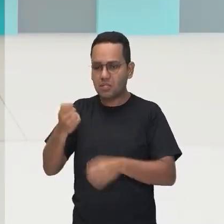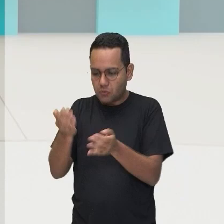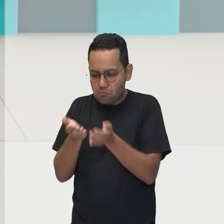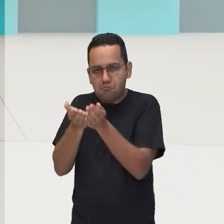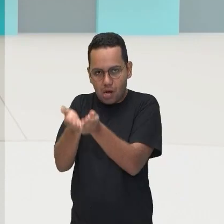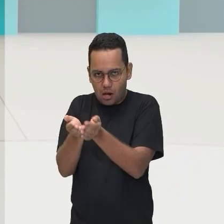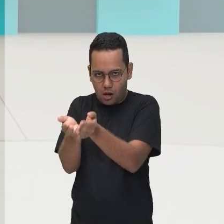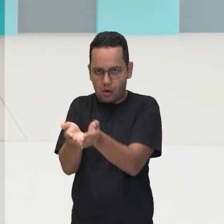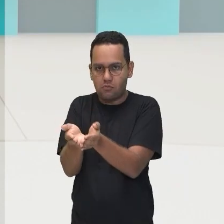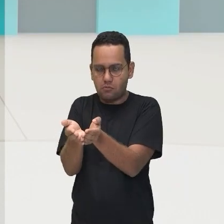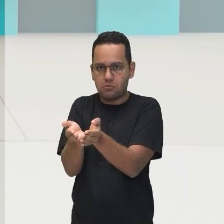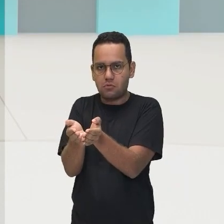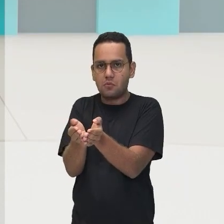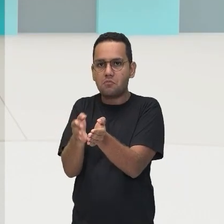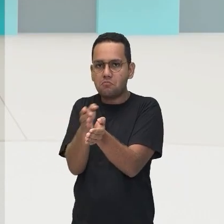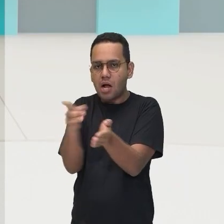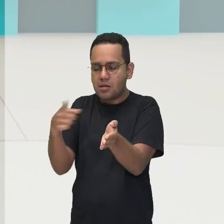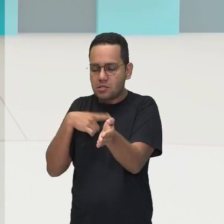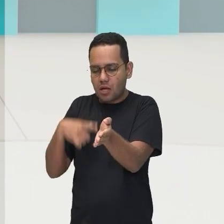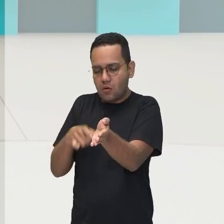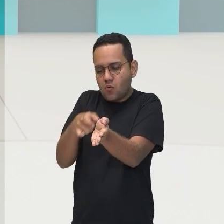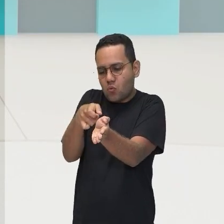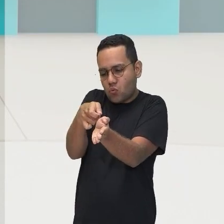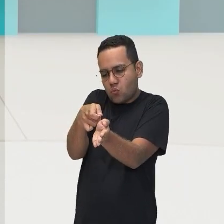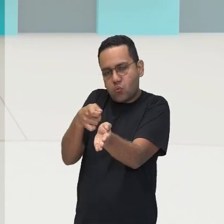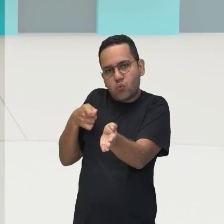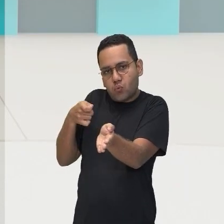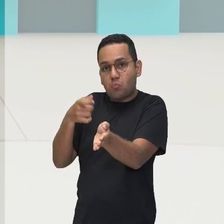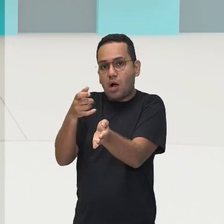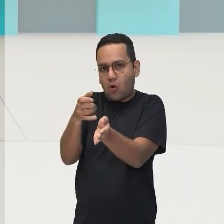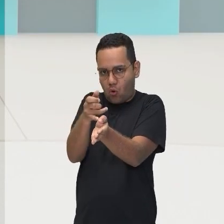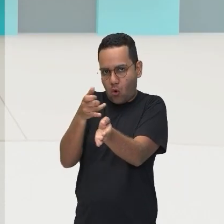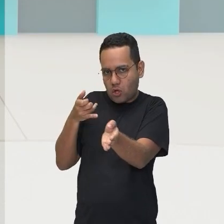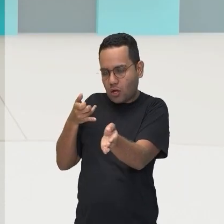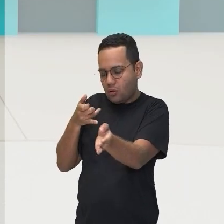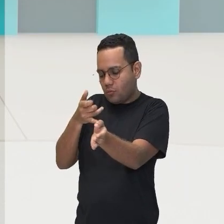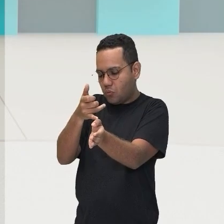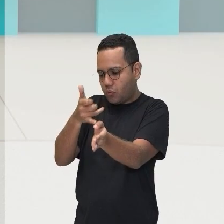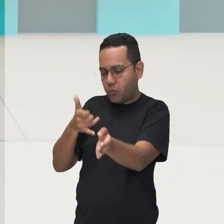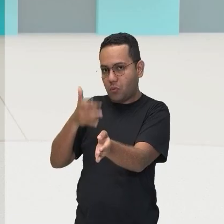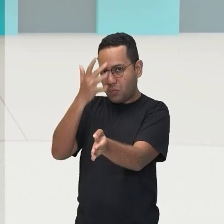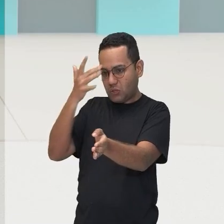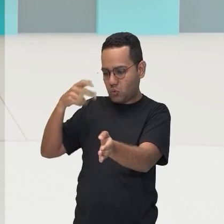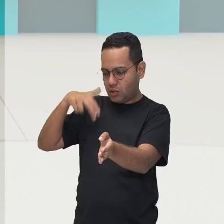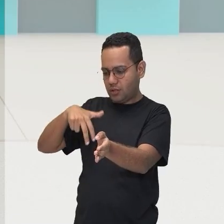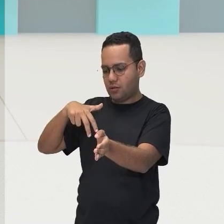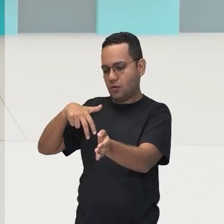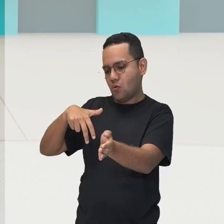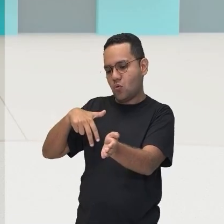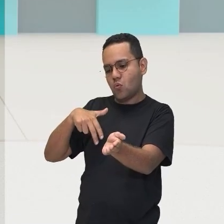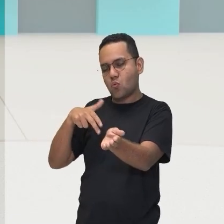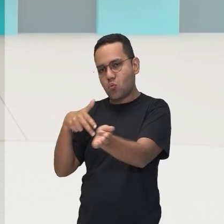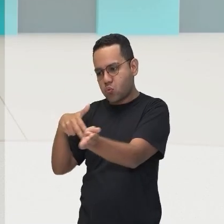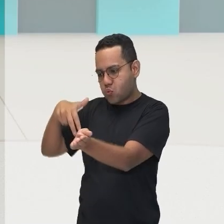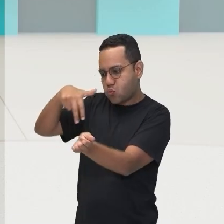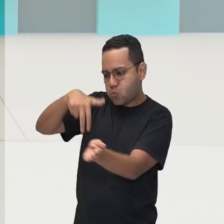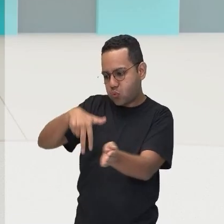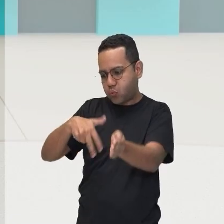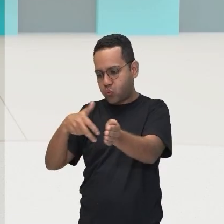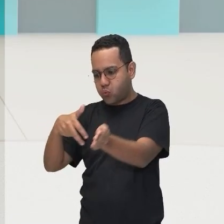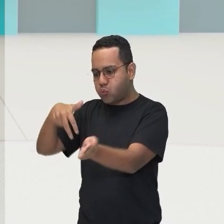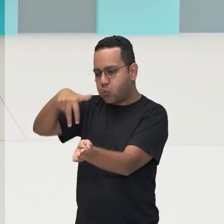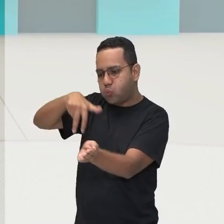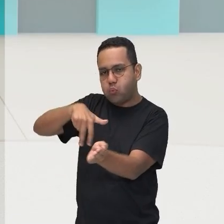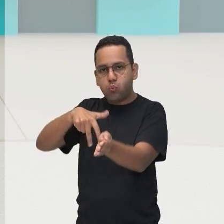vai puxar, né, você por essa corda ou por esse cabo e você se equilibrando e fazendo manobras em cima